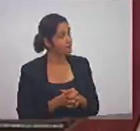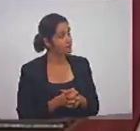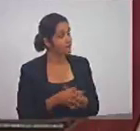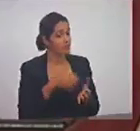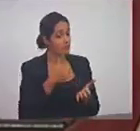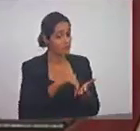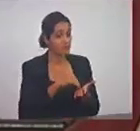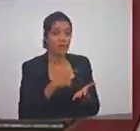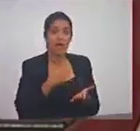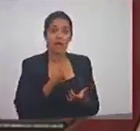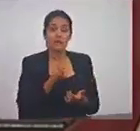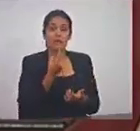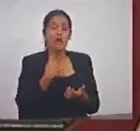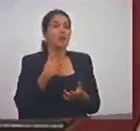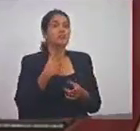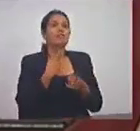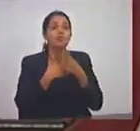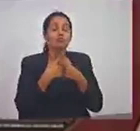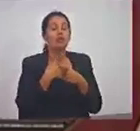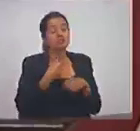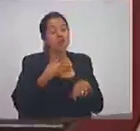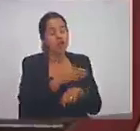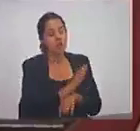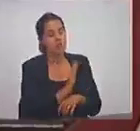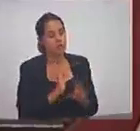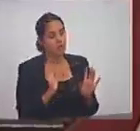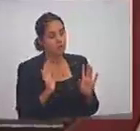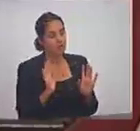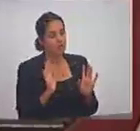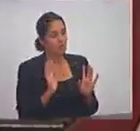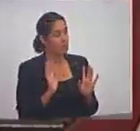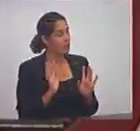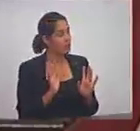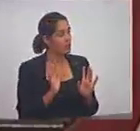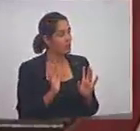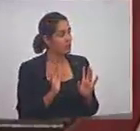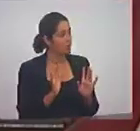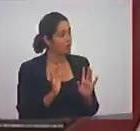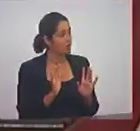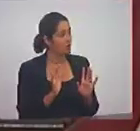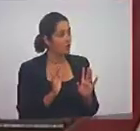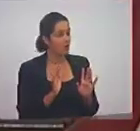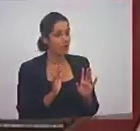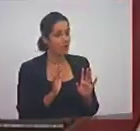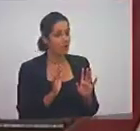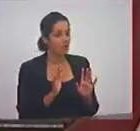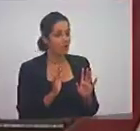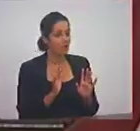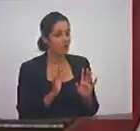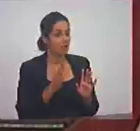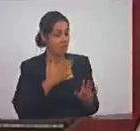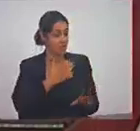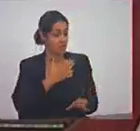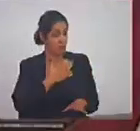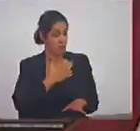chance, é aquilo que eu sempre quis na minha vida. E aí ele não ligou para o pobre que ele sempre defendia aqui nessa tribuna. Ele ligou para ele, ligou para o